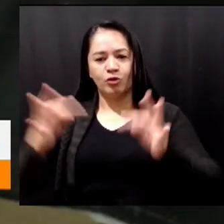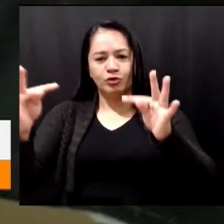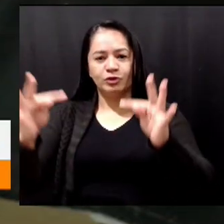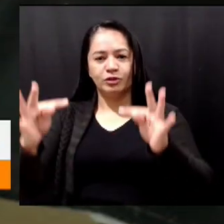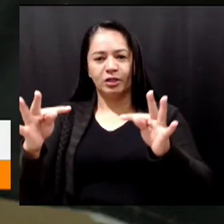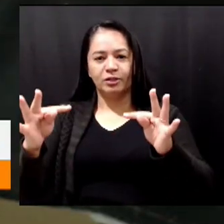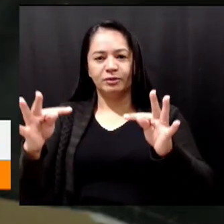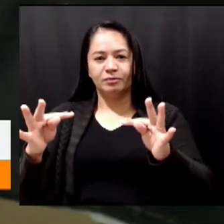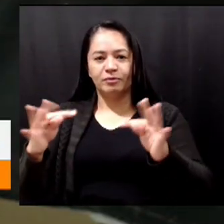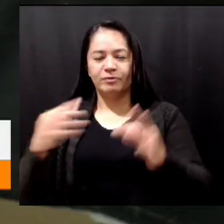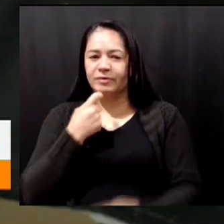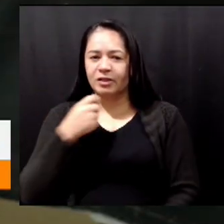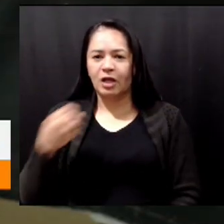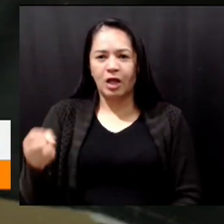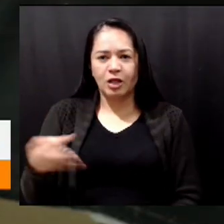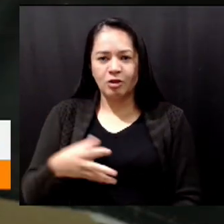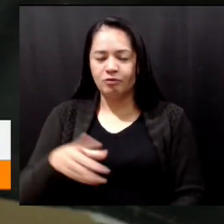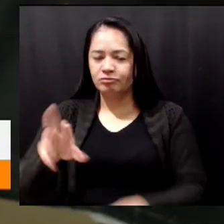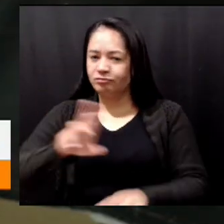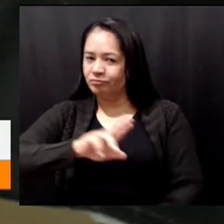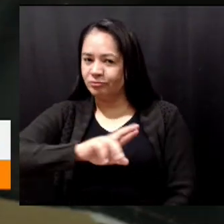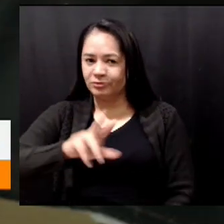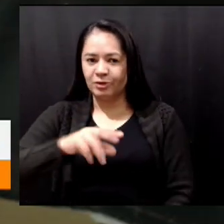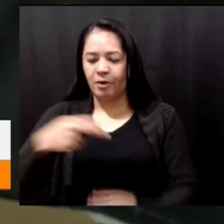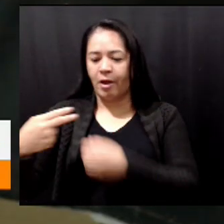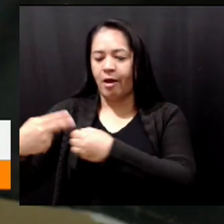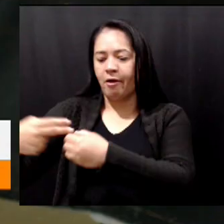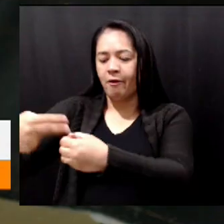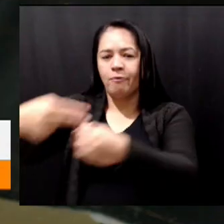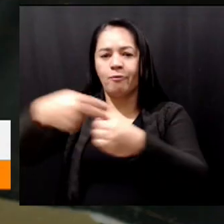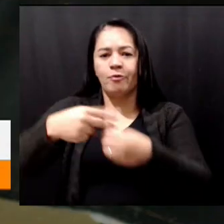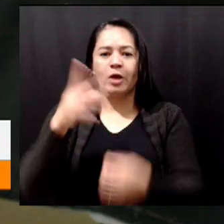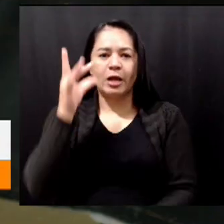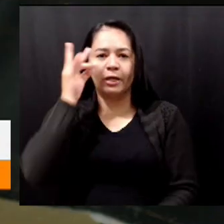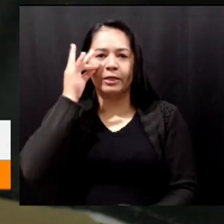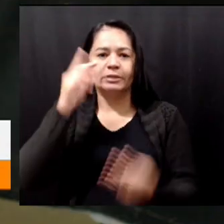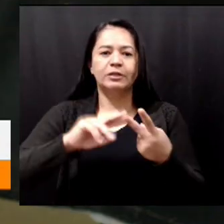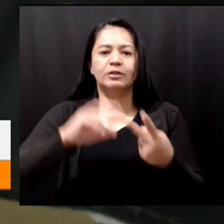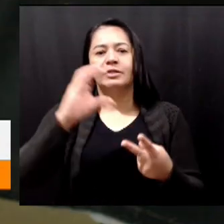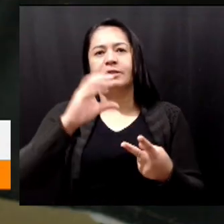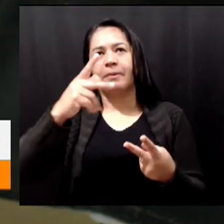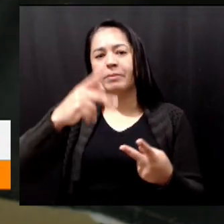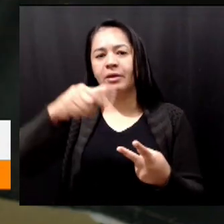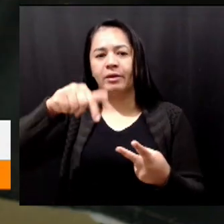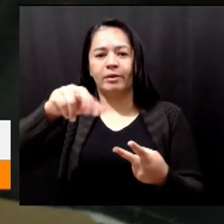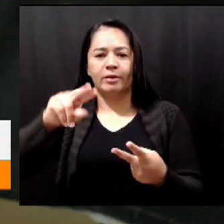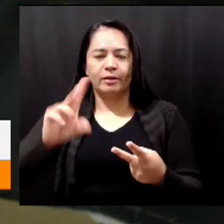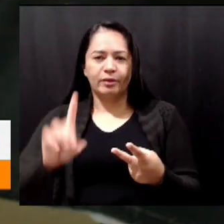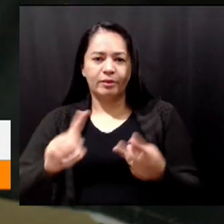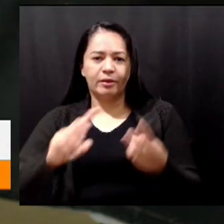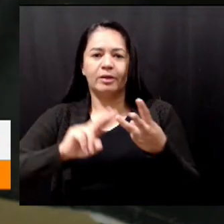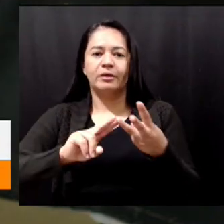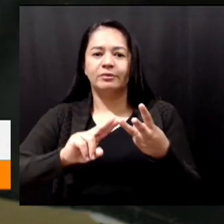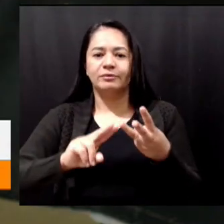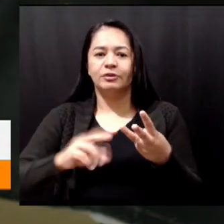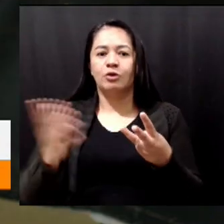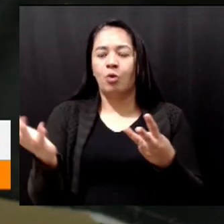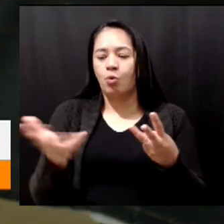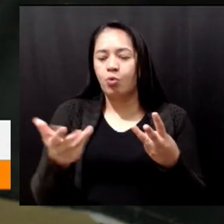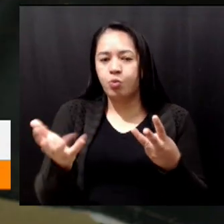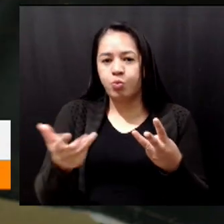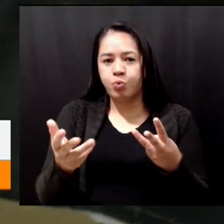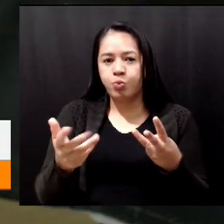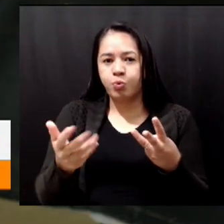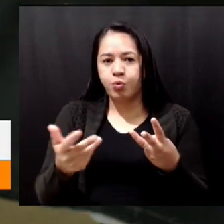recente, né? A presença da Unicamp, do CPQD, do CNPEM e do acelerador de partículas Sirius transforma